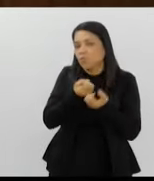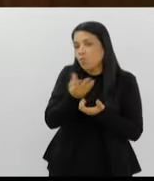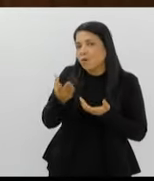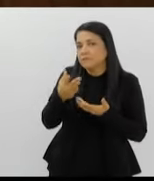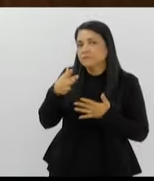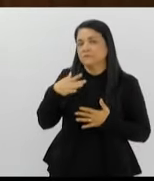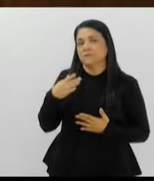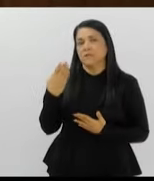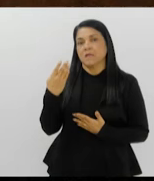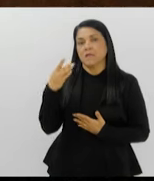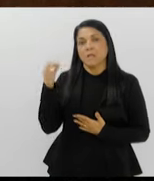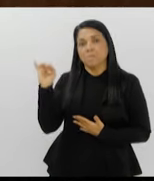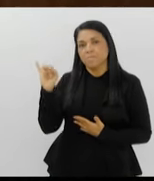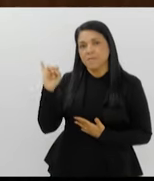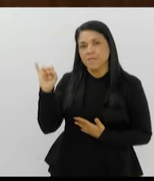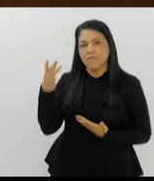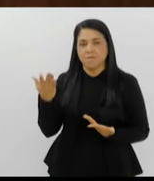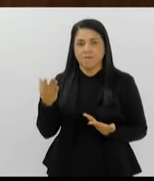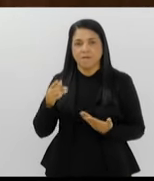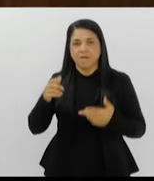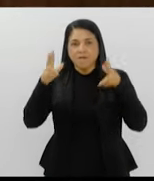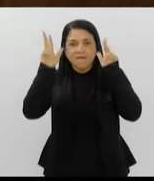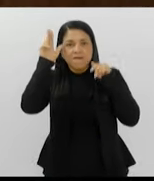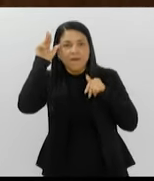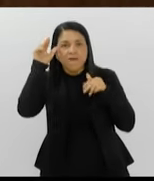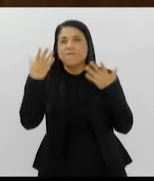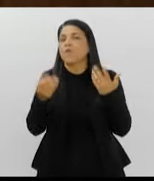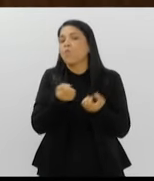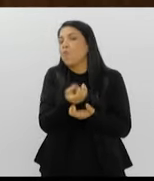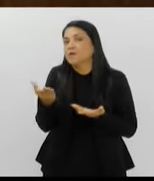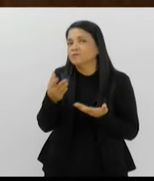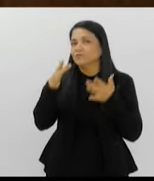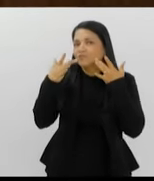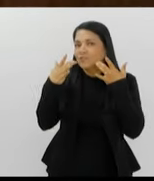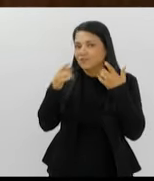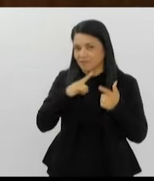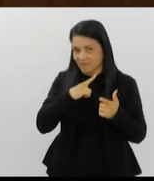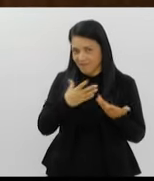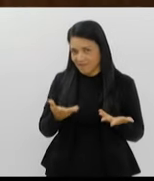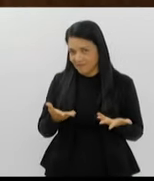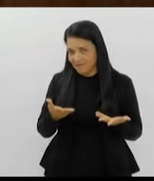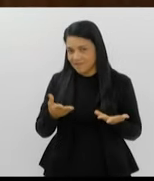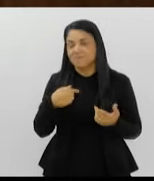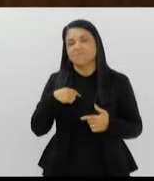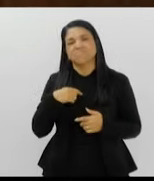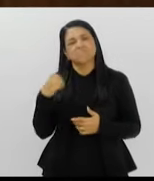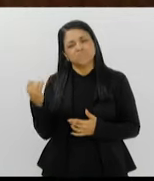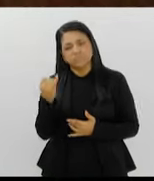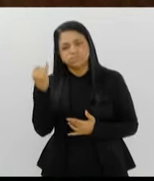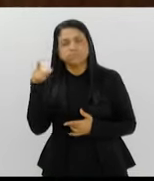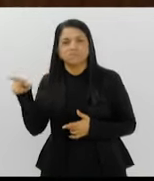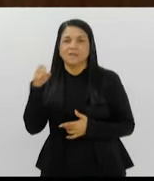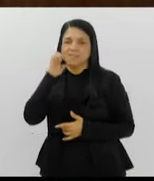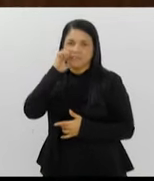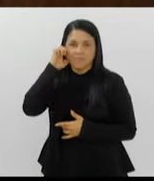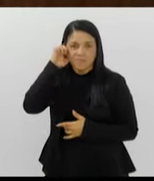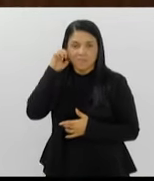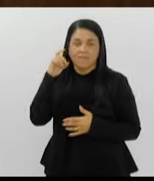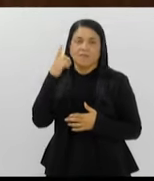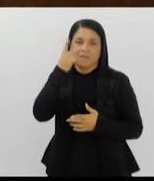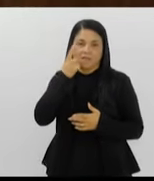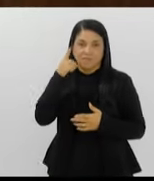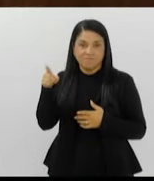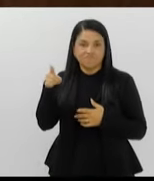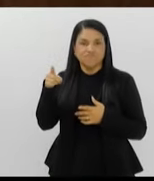é verdade, e fez muito bem a deputada Élica de chamar a atenção de uma experiência bem sucedida